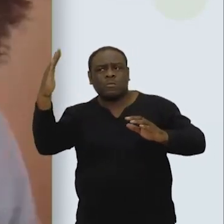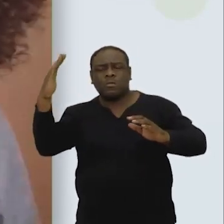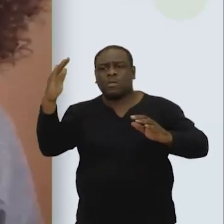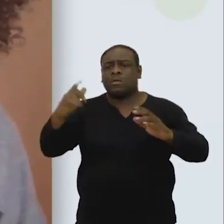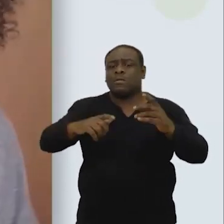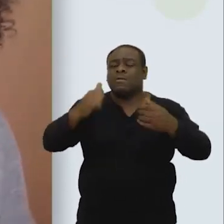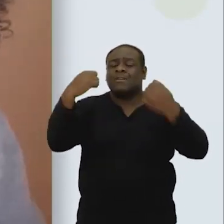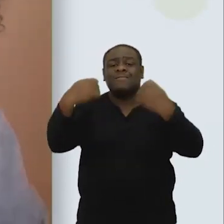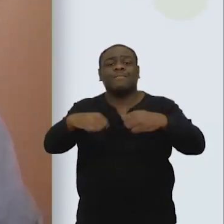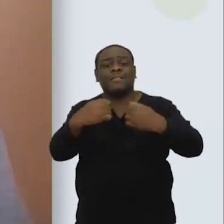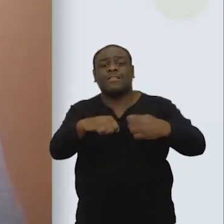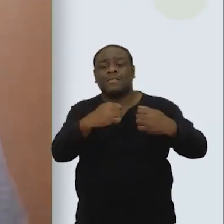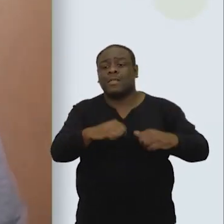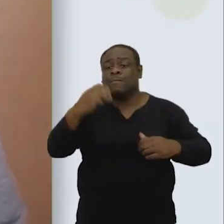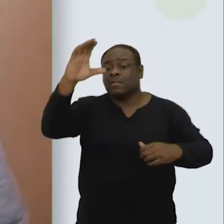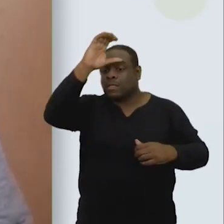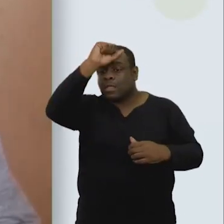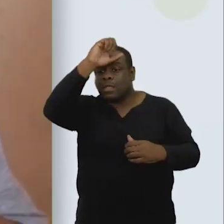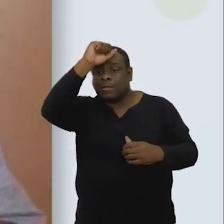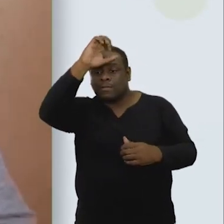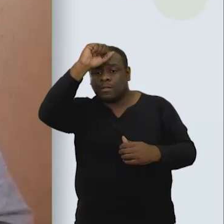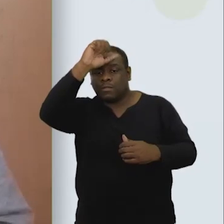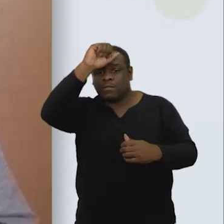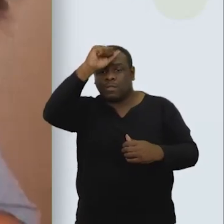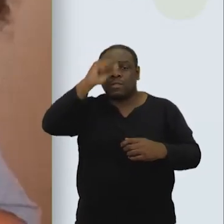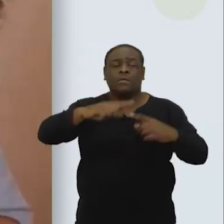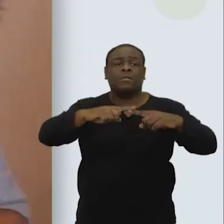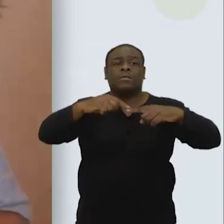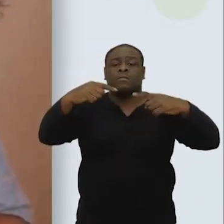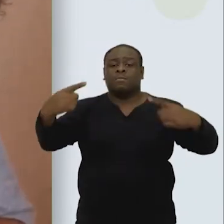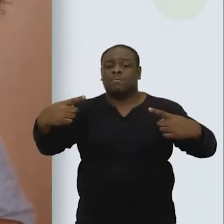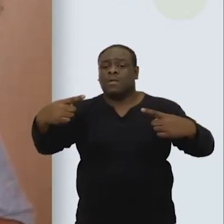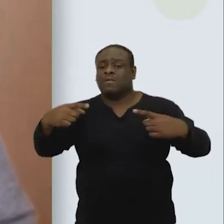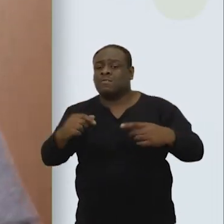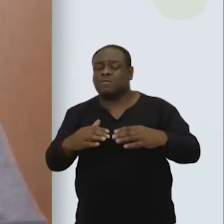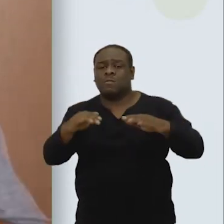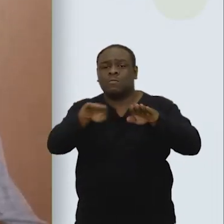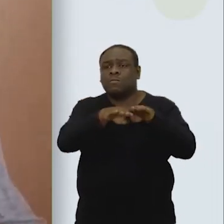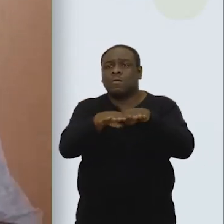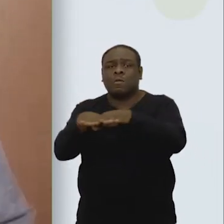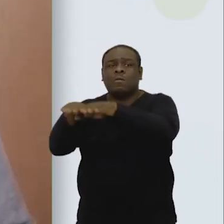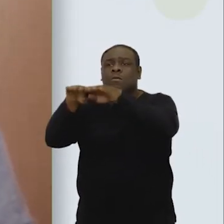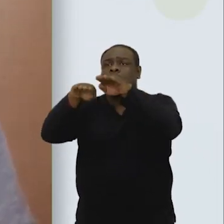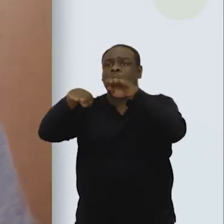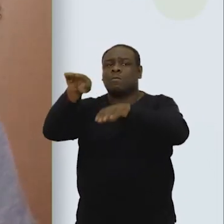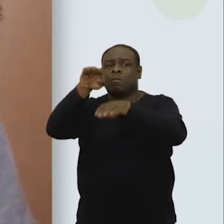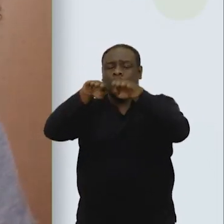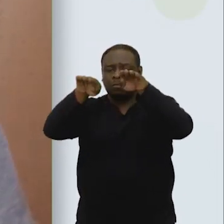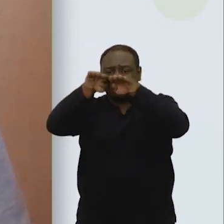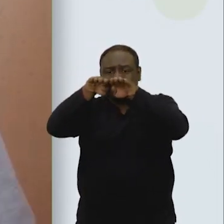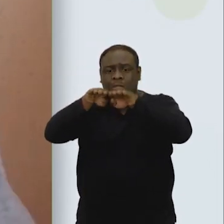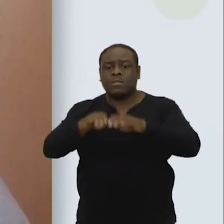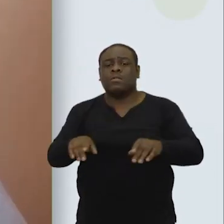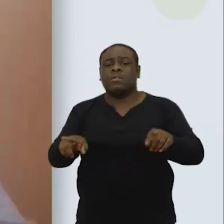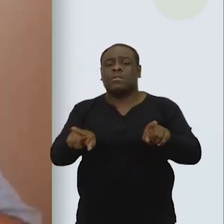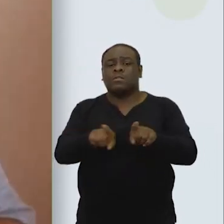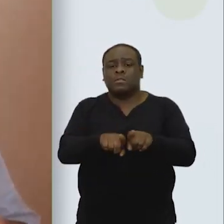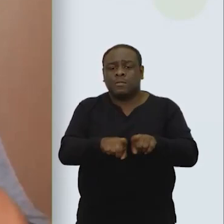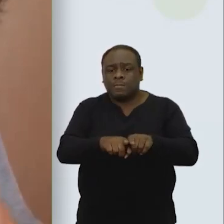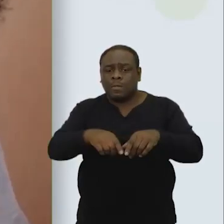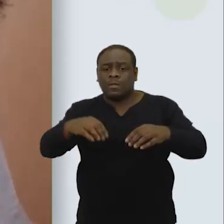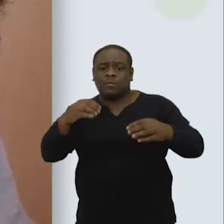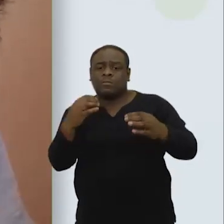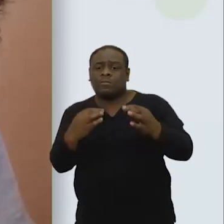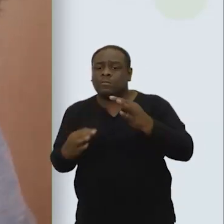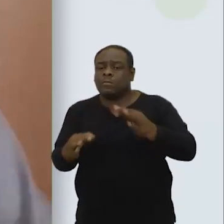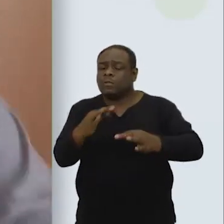prática sabemos quais são os poderes. Mas não há igualdade que não seja conquistada, e com muito